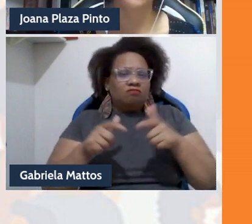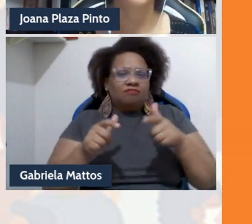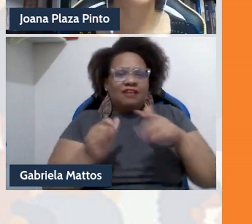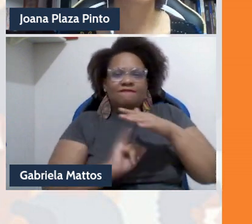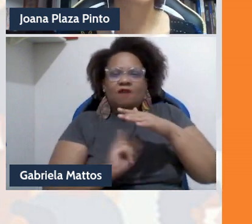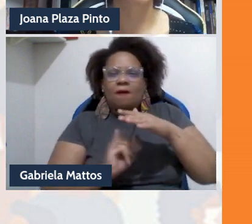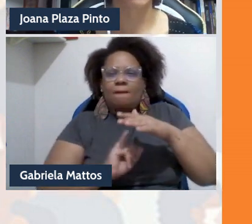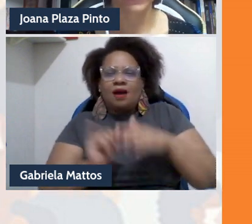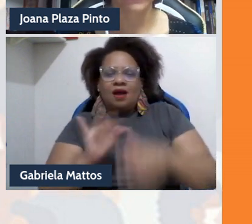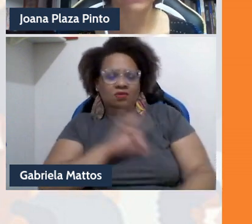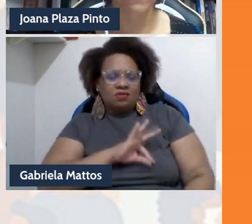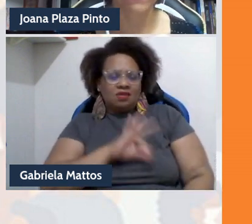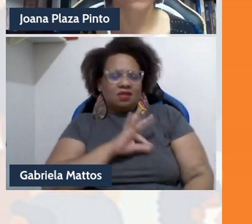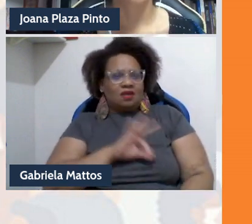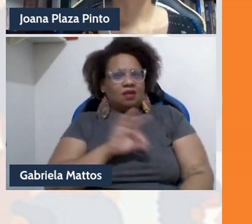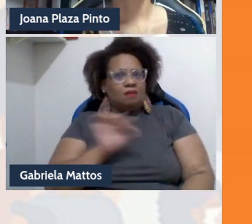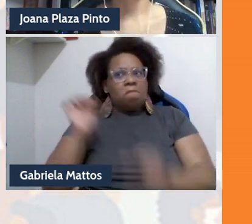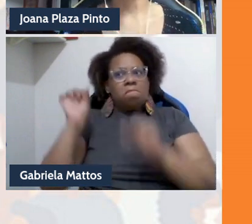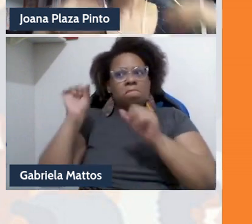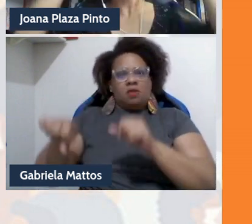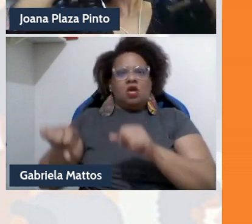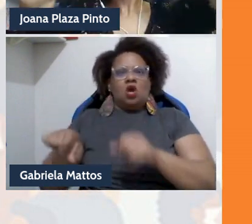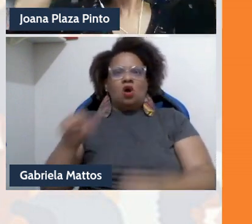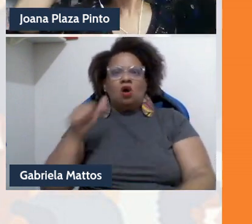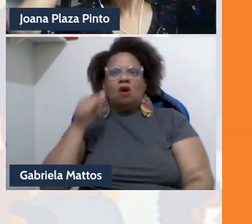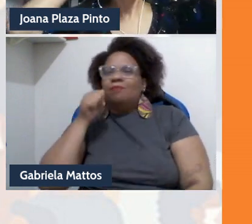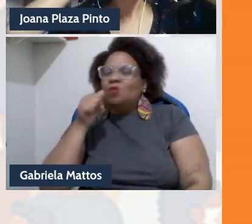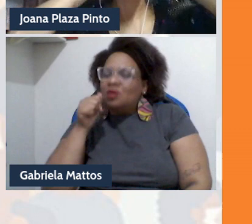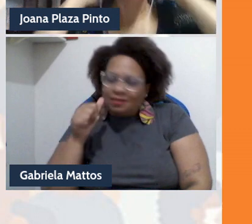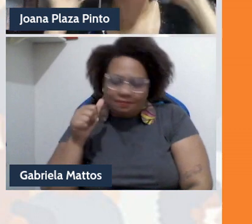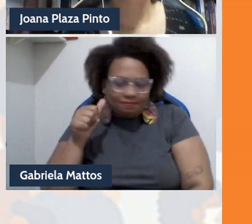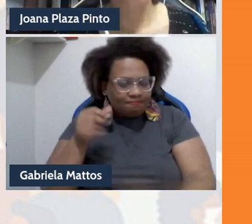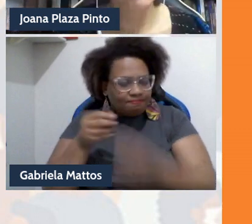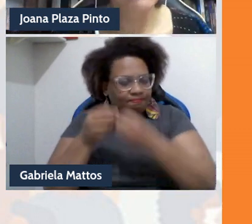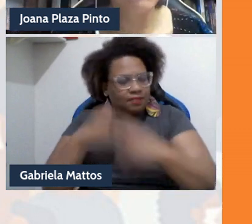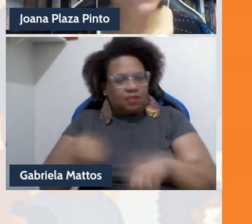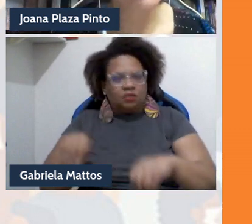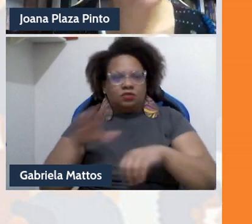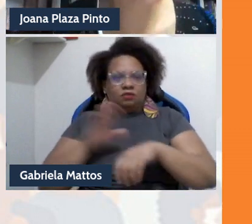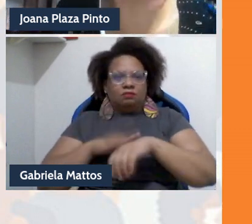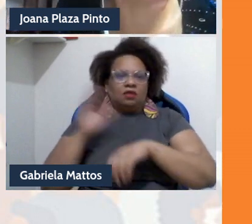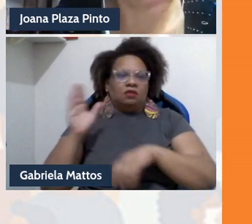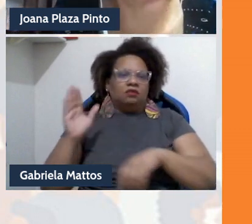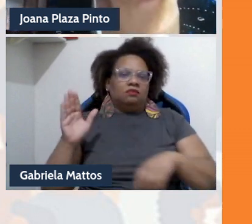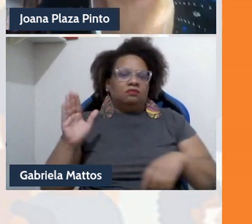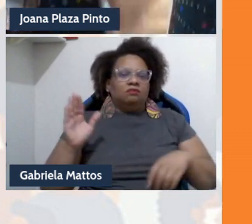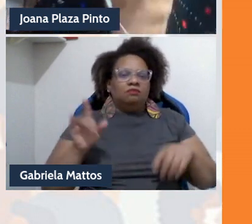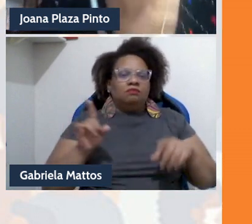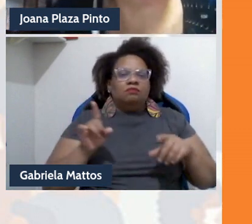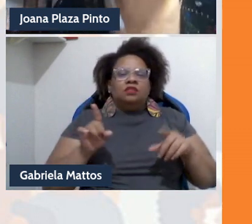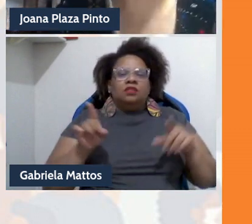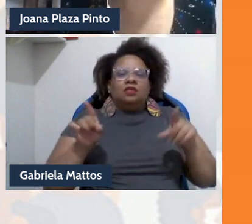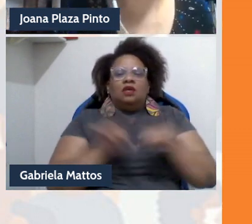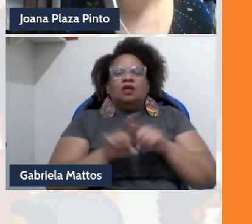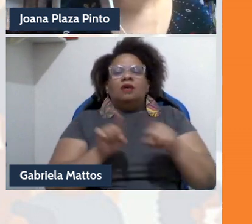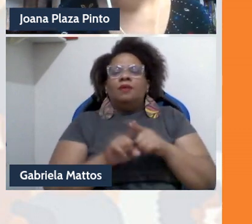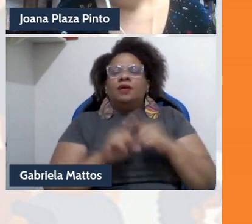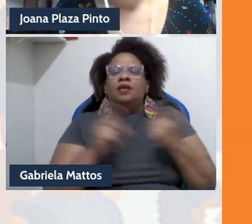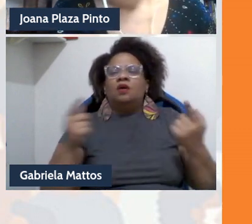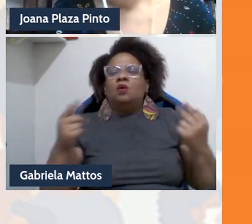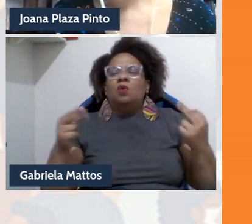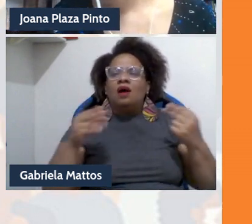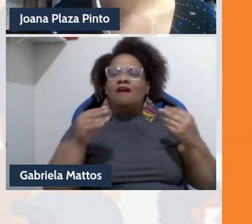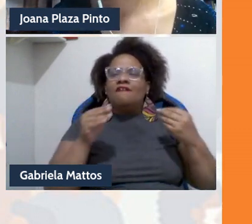mais intensificado para as mulheres. A mesma coisa é o caso da flexibilização, que os estudos mostram